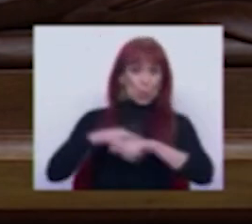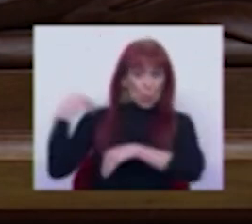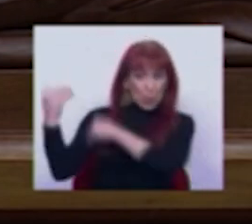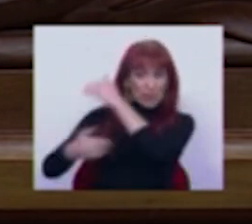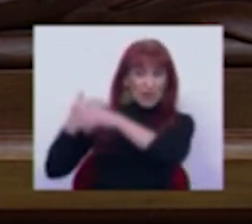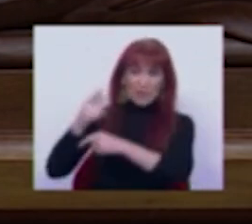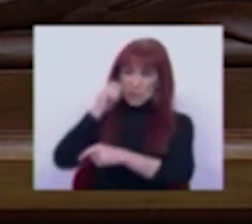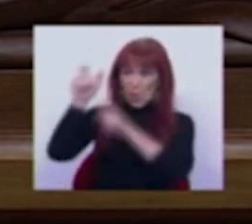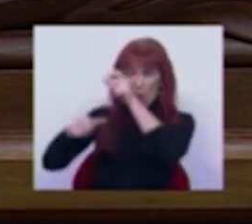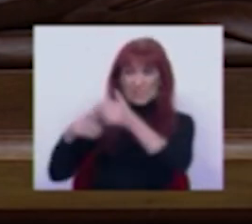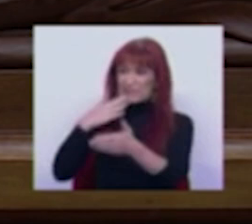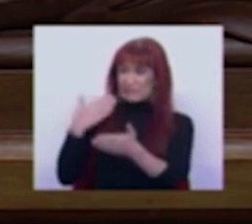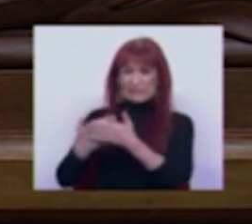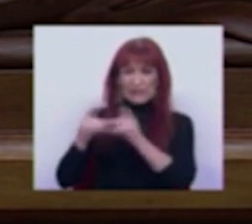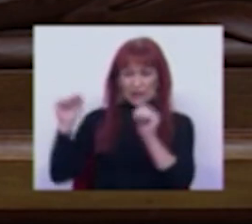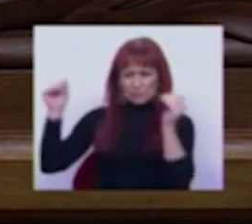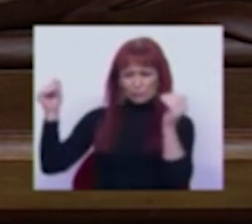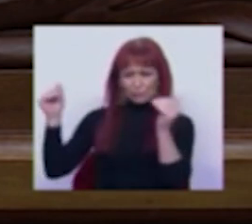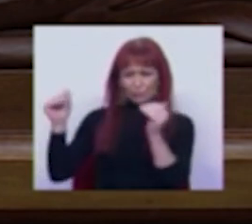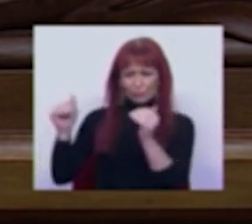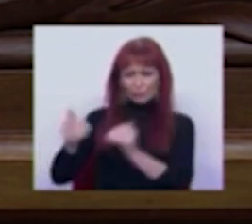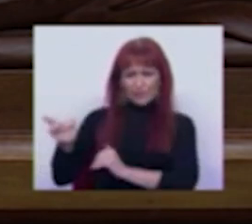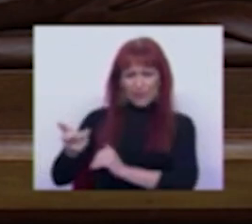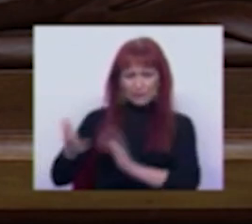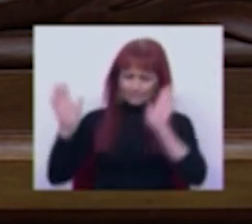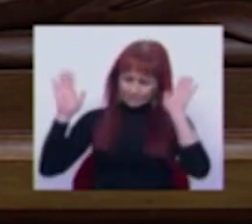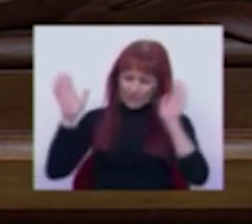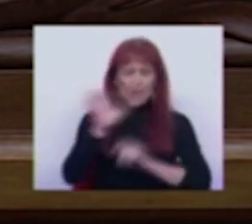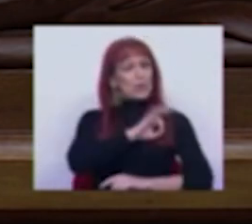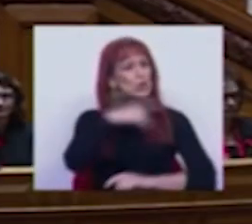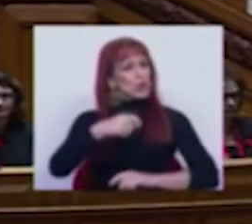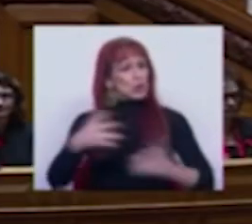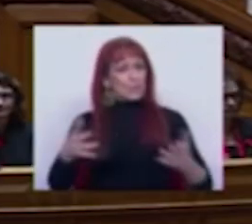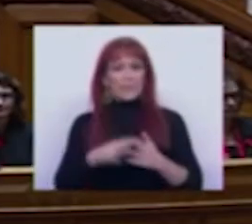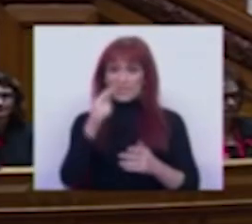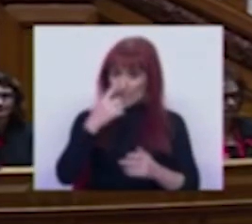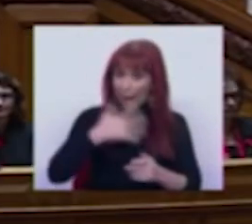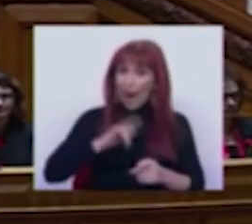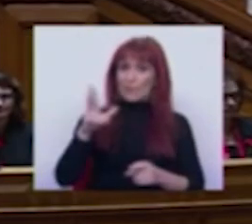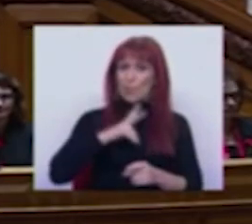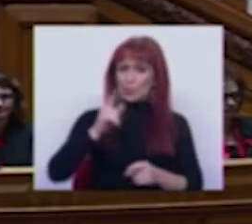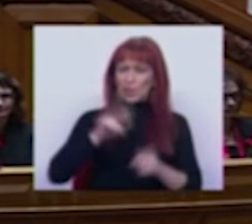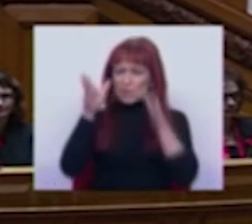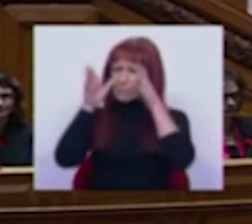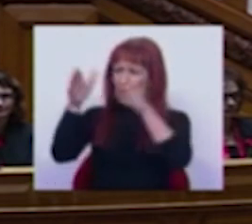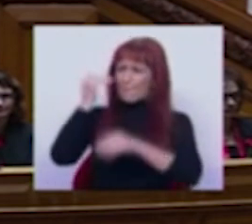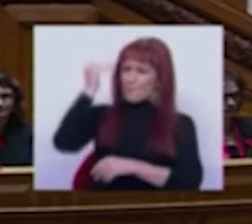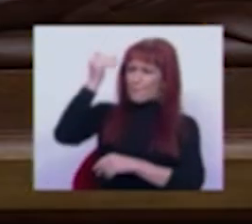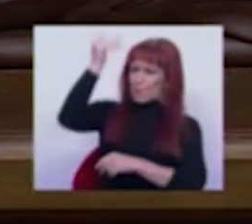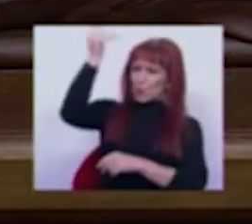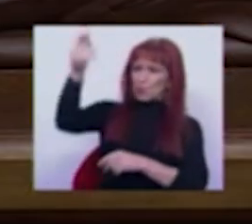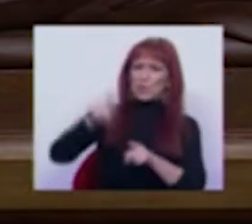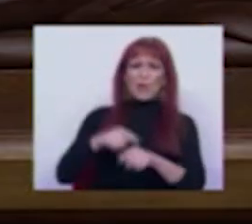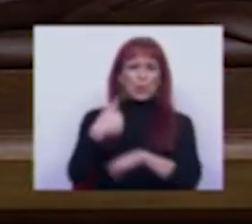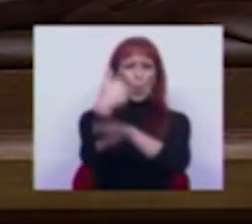e os homens têm deixado enfraquecer. Senhor Presidente, se queremos um Portugal virado para o futuro, que